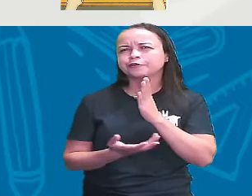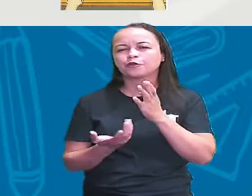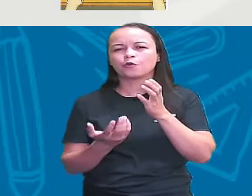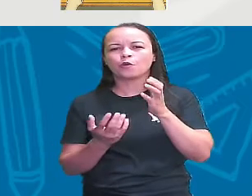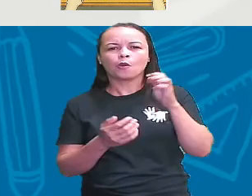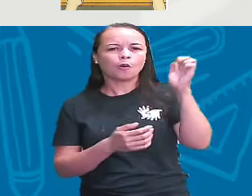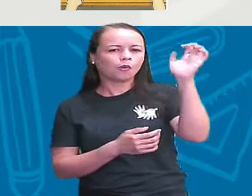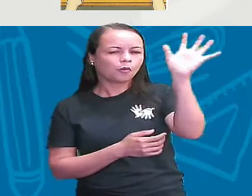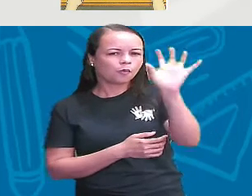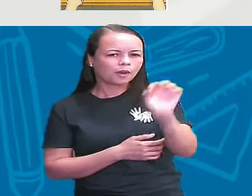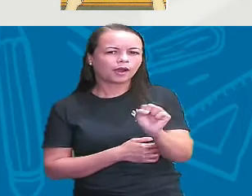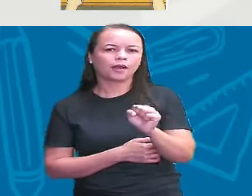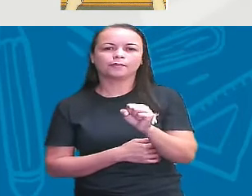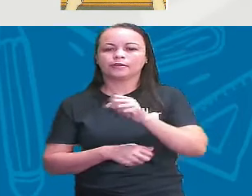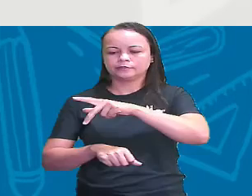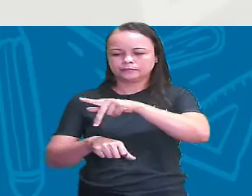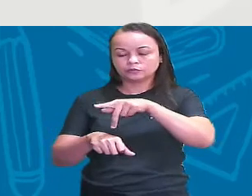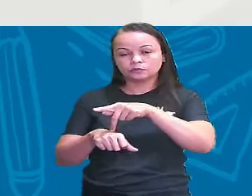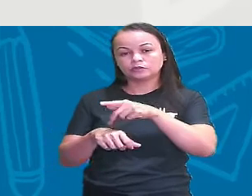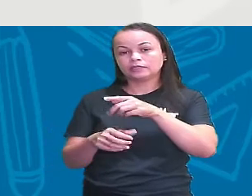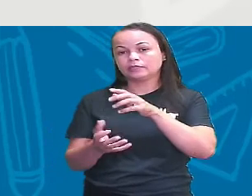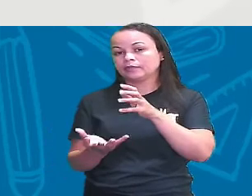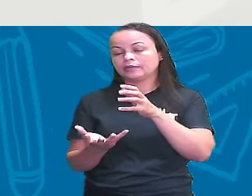Santo Antão, entendeu?